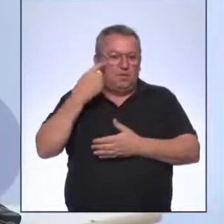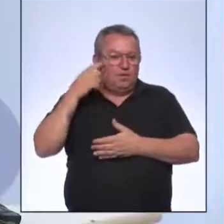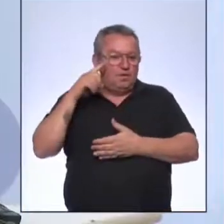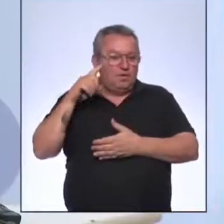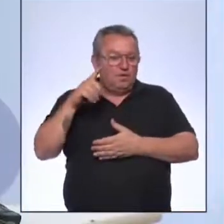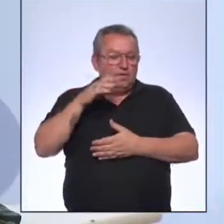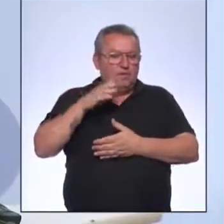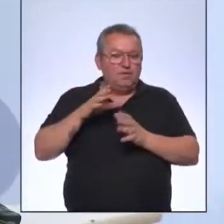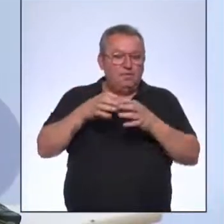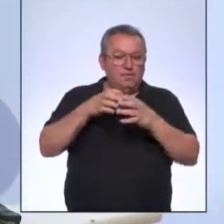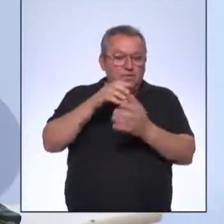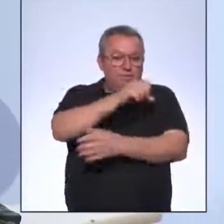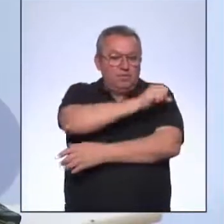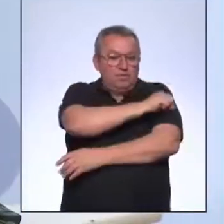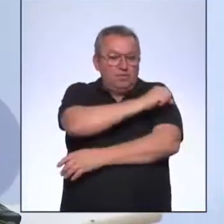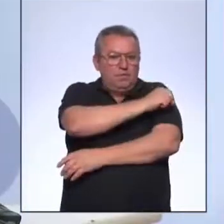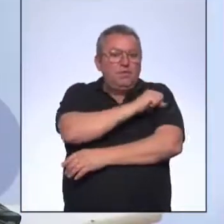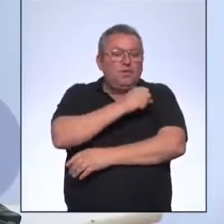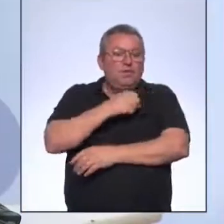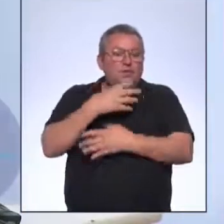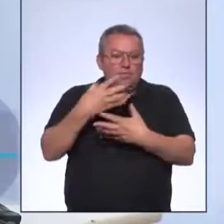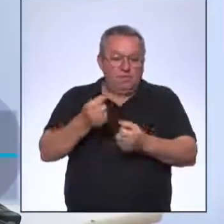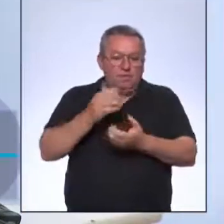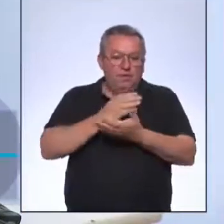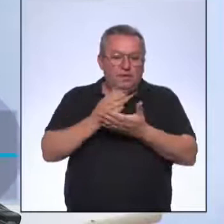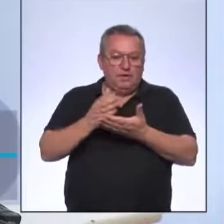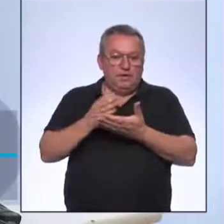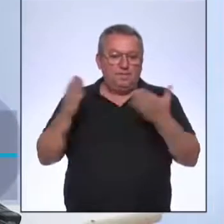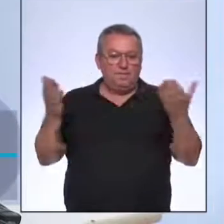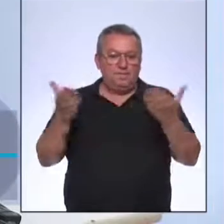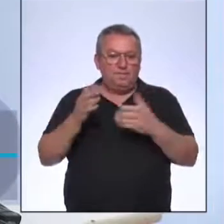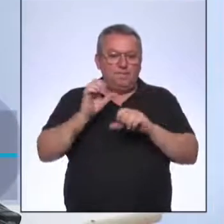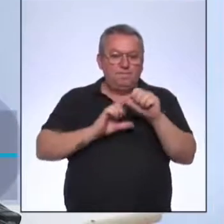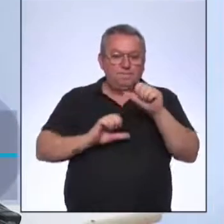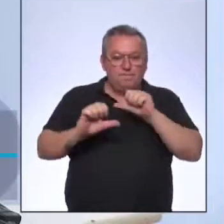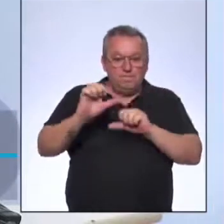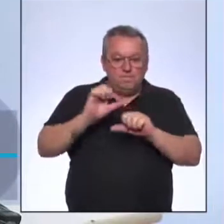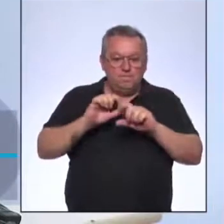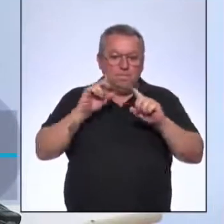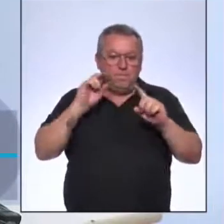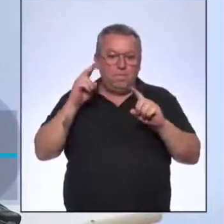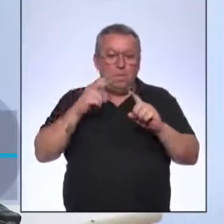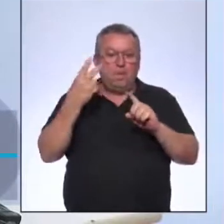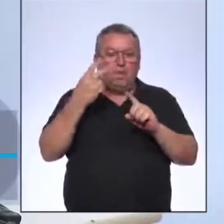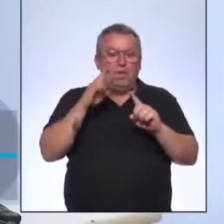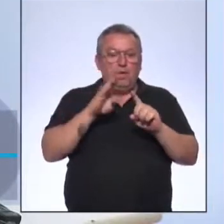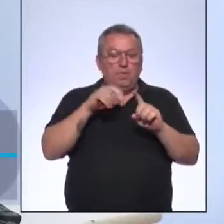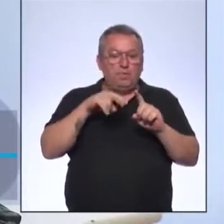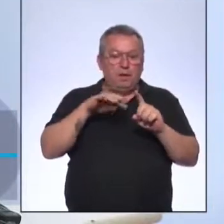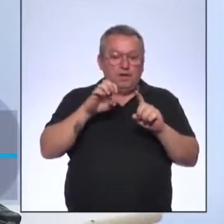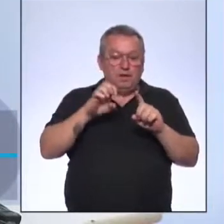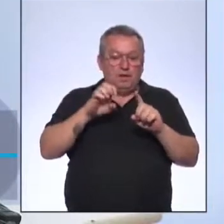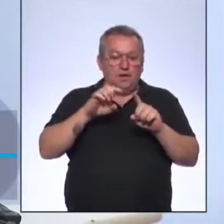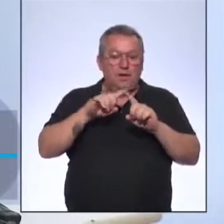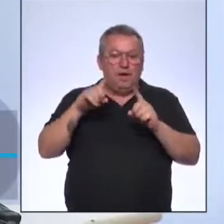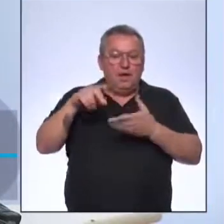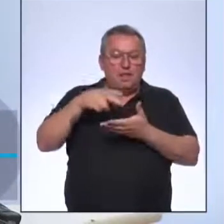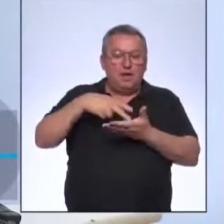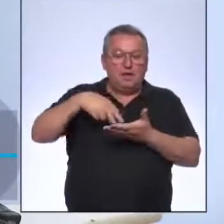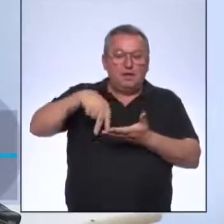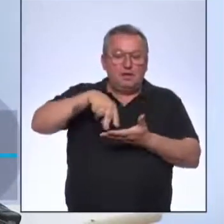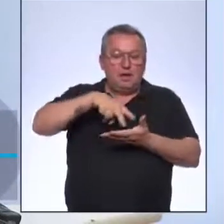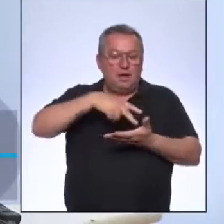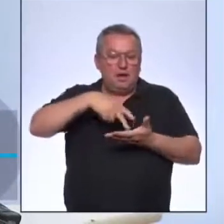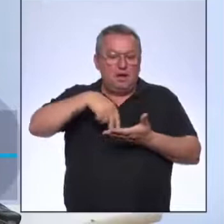Bom dia, turminha do 8º ano. Vamos lá. Agora a gente mudou. Estamos no segundo bimestre. O segundo bimestre agora é dança.